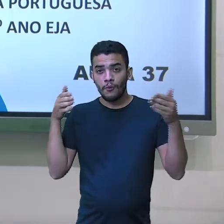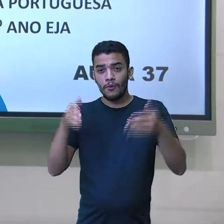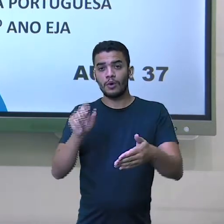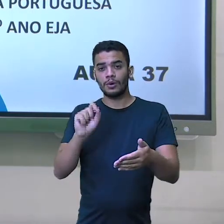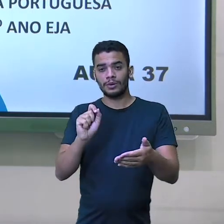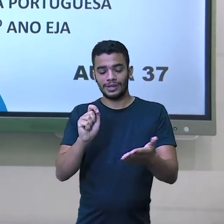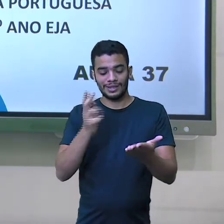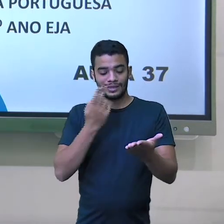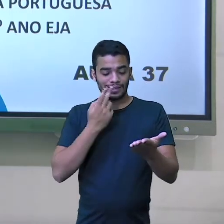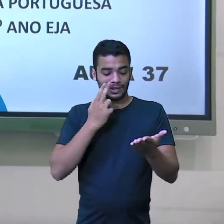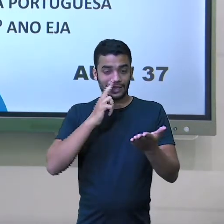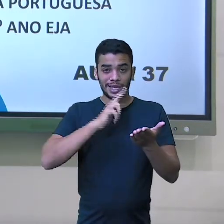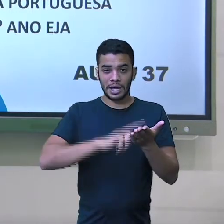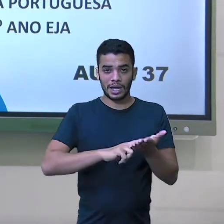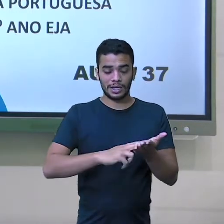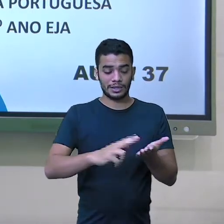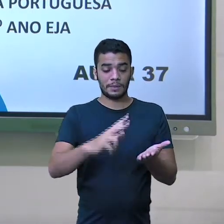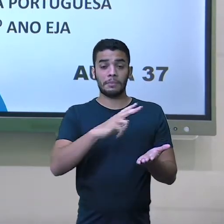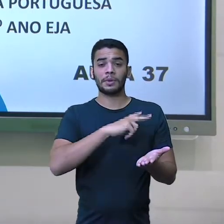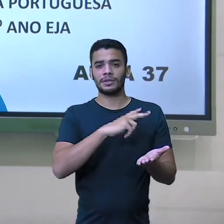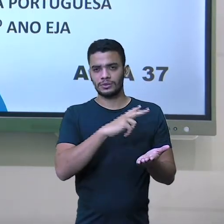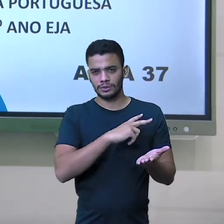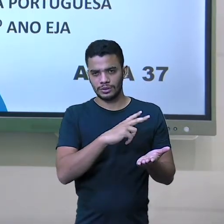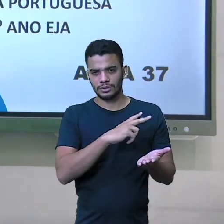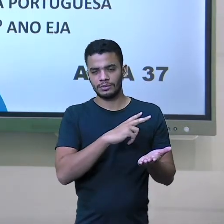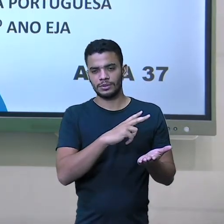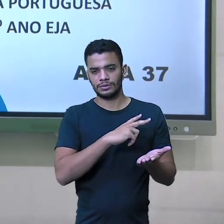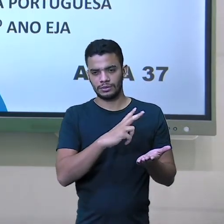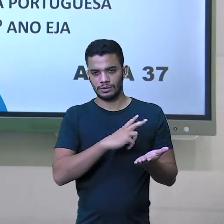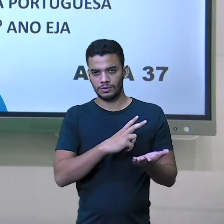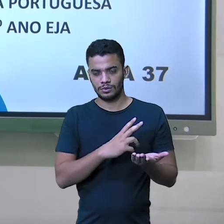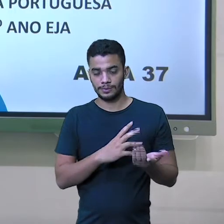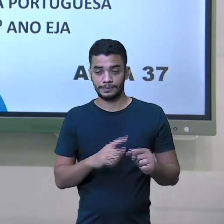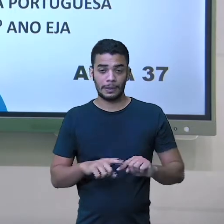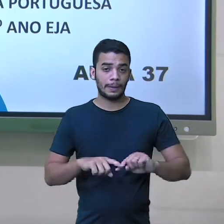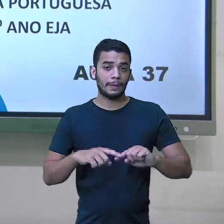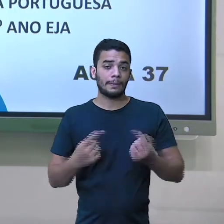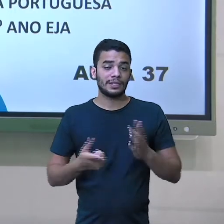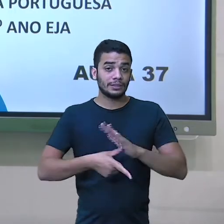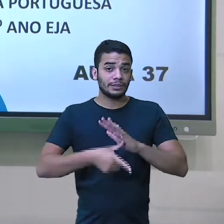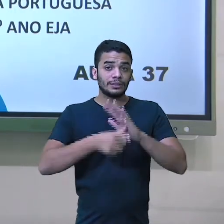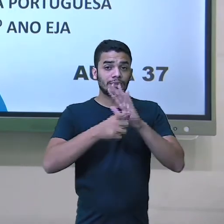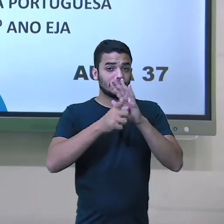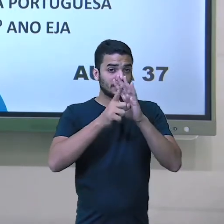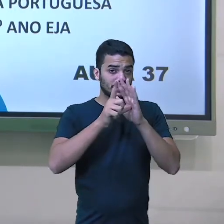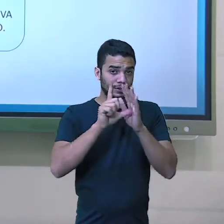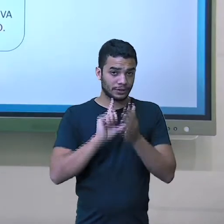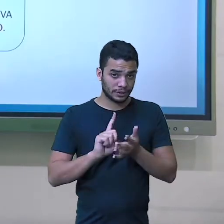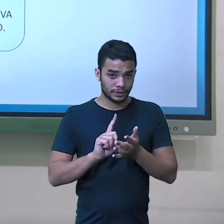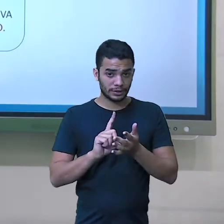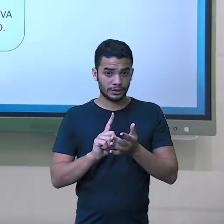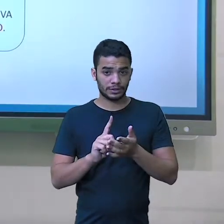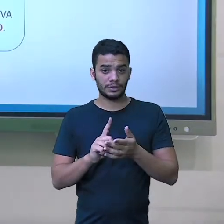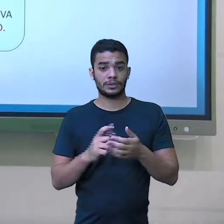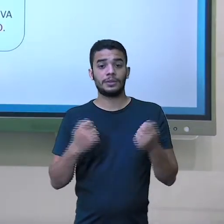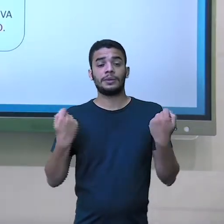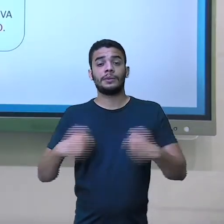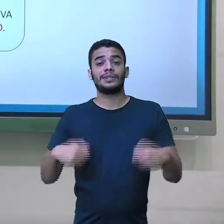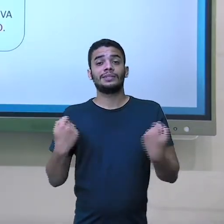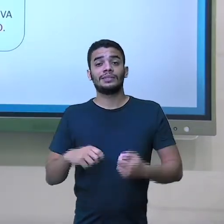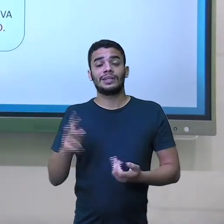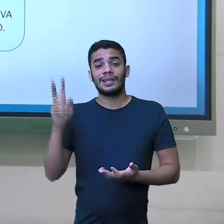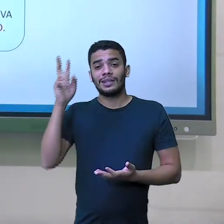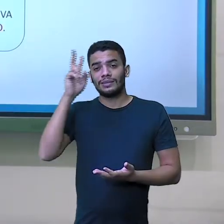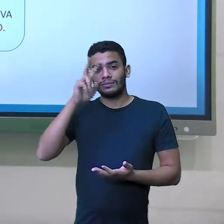pessoal. Vamos ver esse gênero textual? Mas antes de começarmos com a carta pessoal,